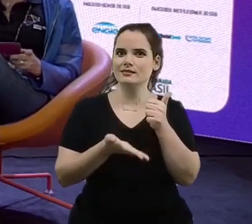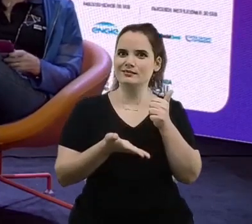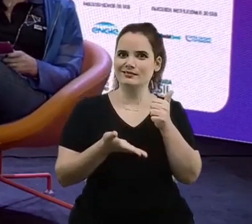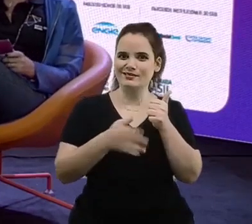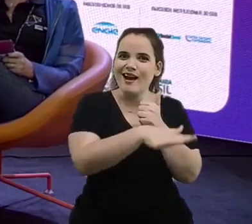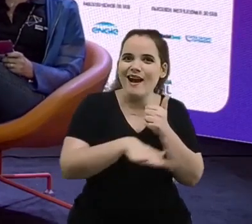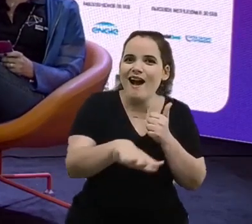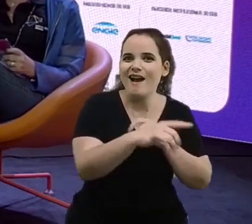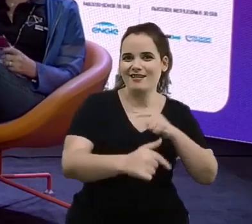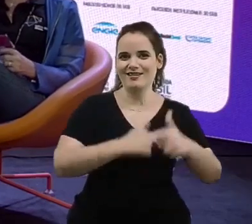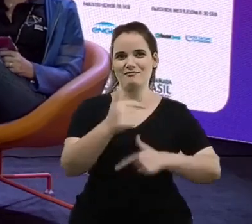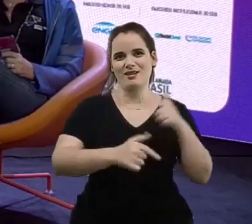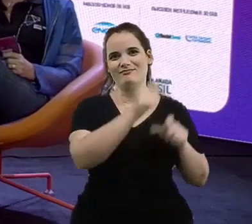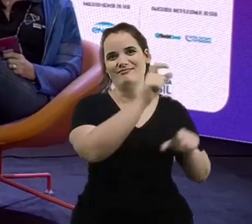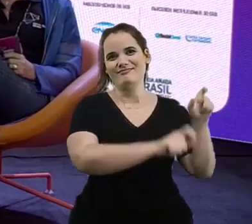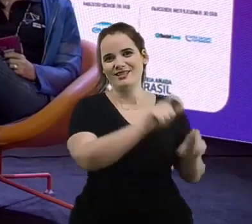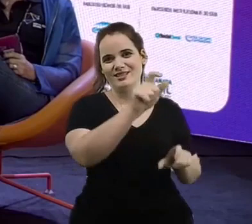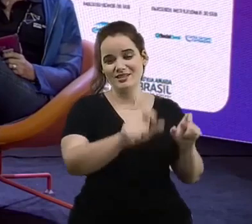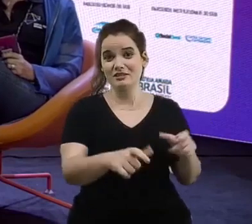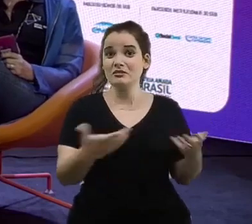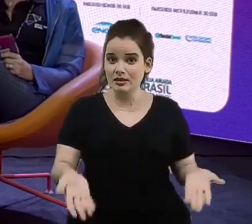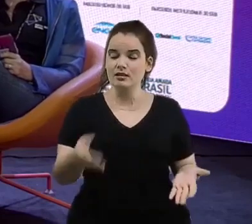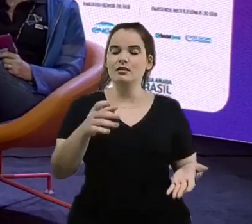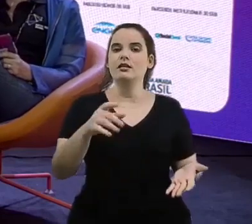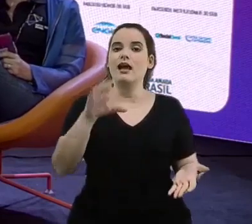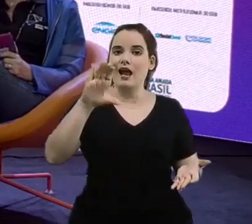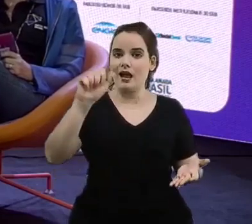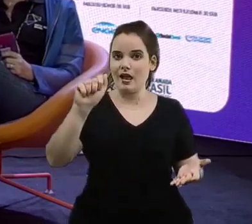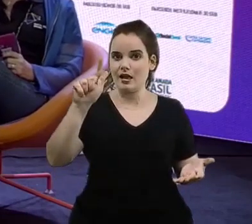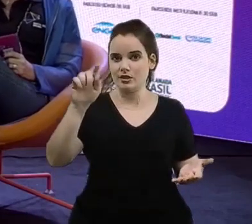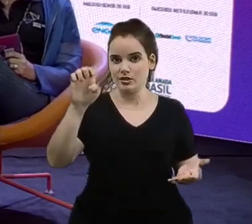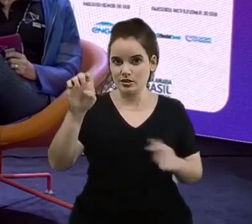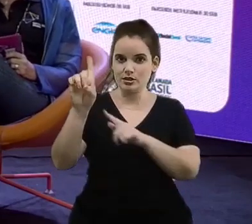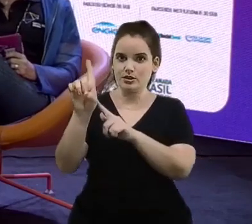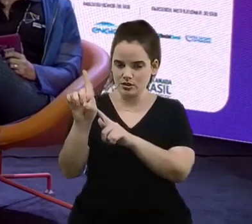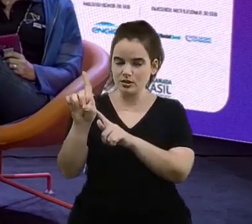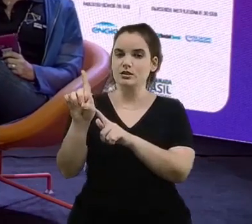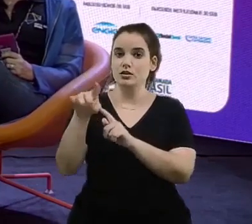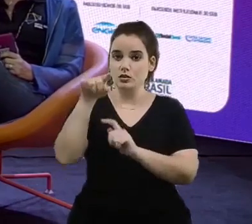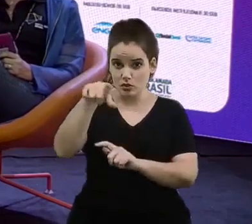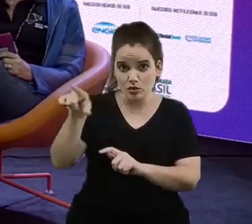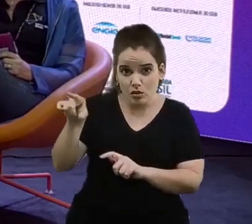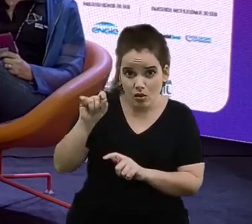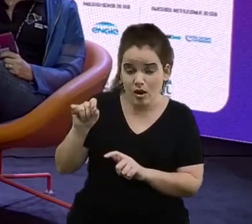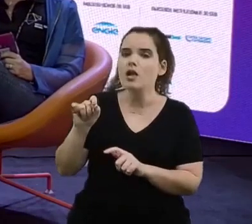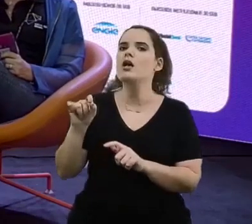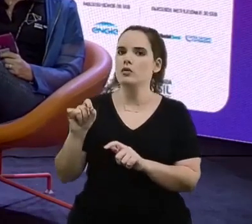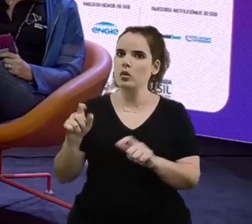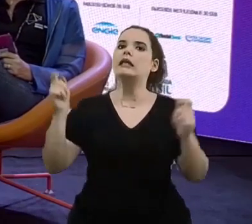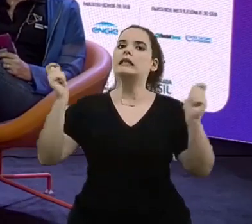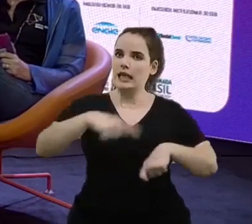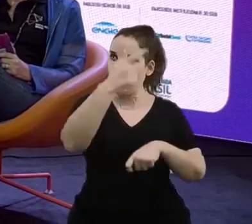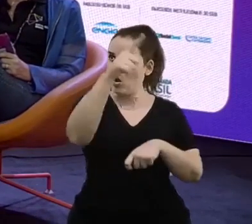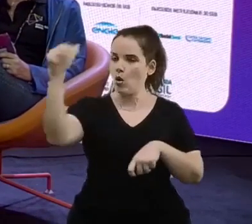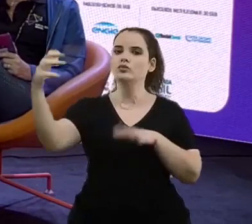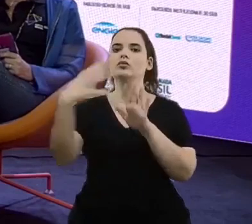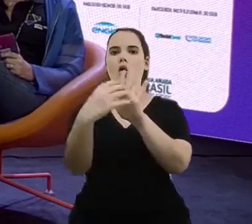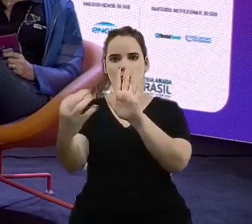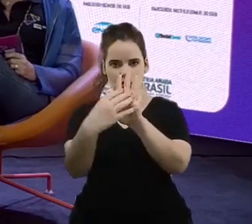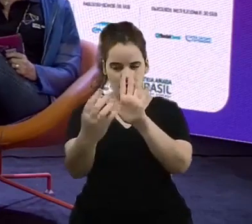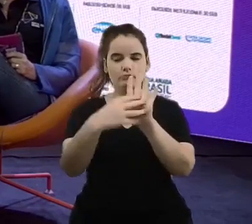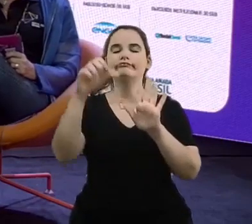Legal, Heitor. Cara, meus parabéns pelo projeto, principalmente na parte que até vou pedir licença aqui para a banca só para fazer um comentário rapidinho pela parte do